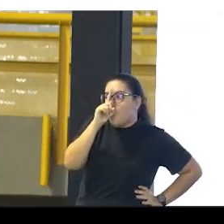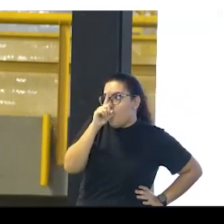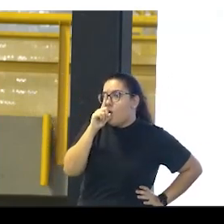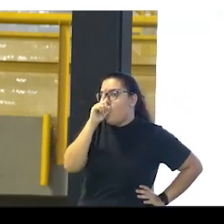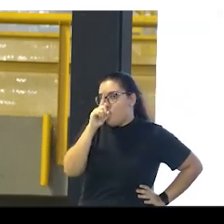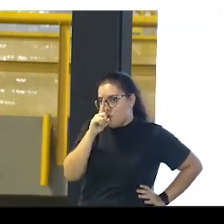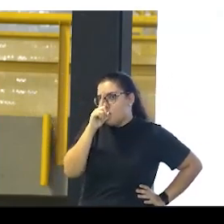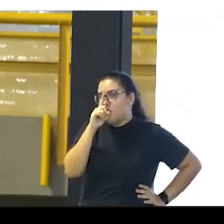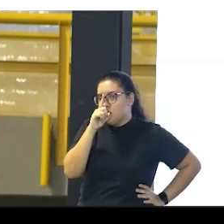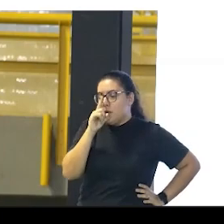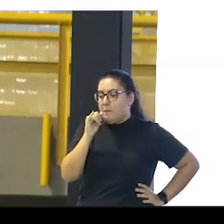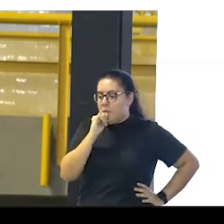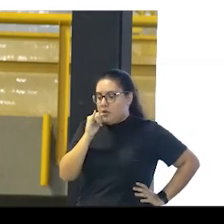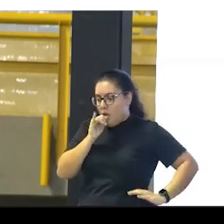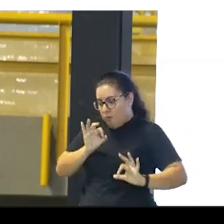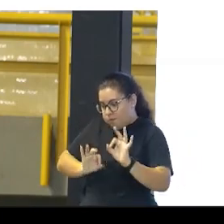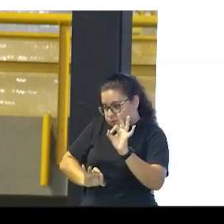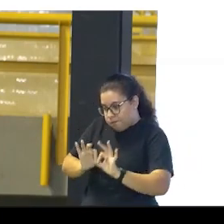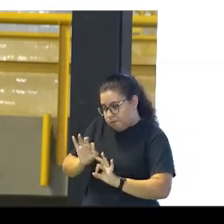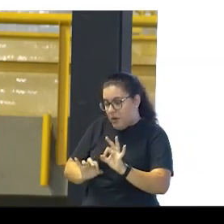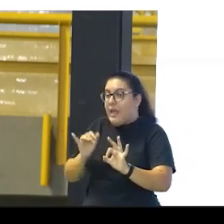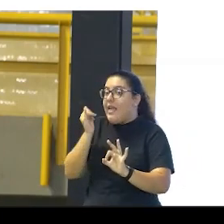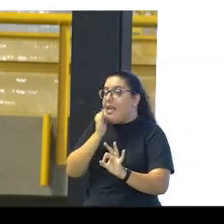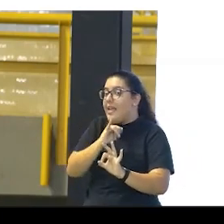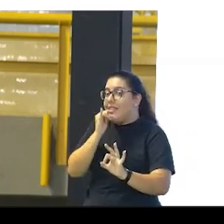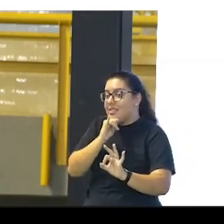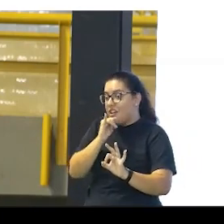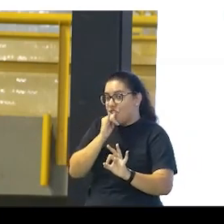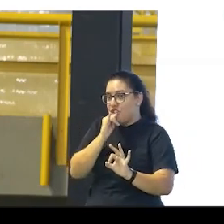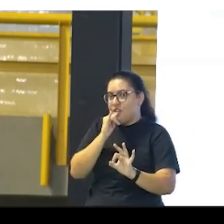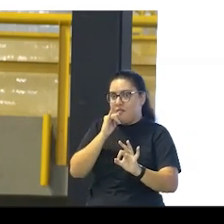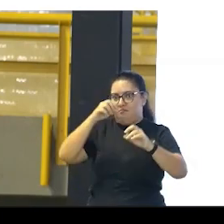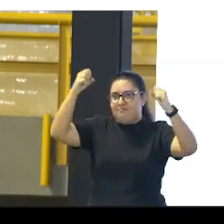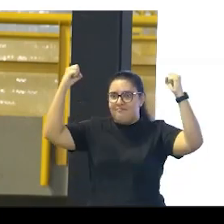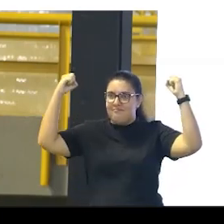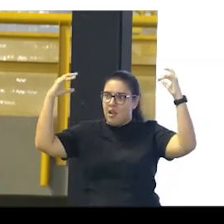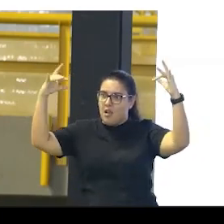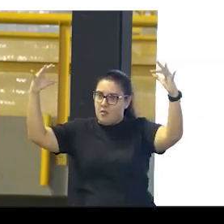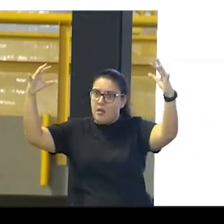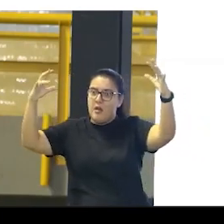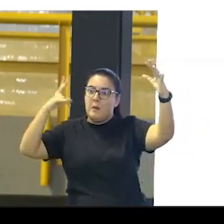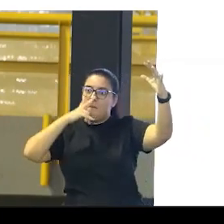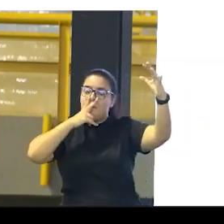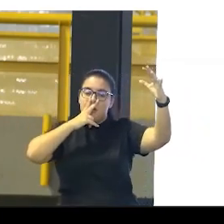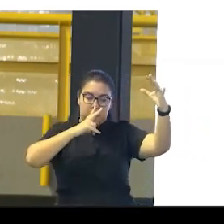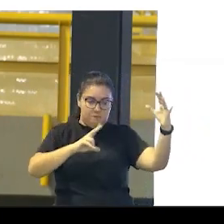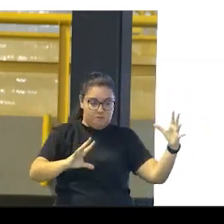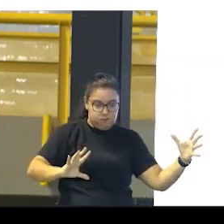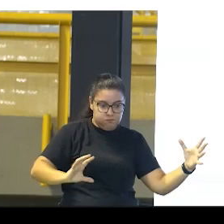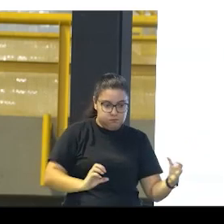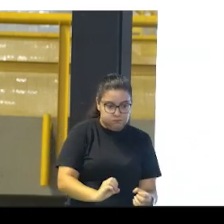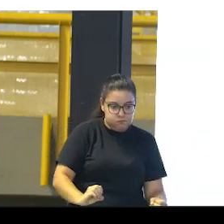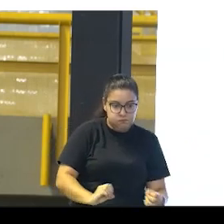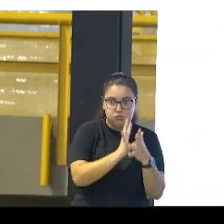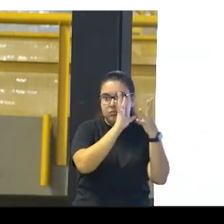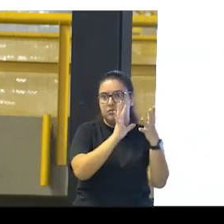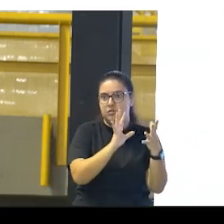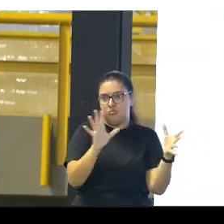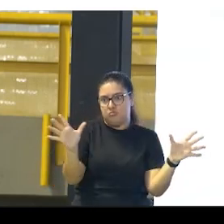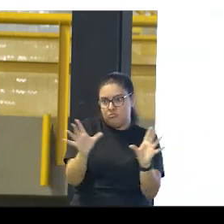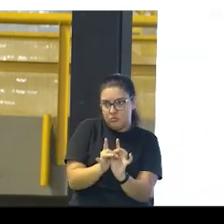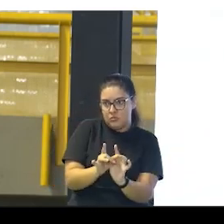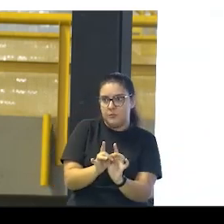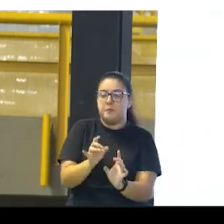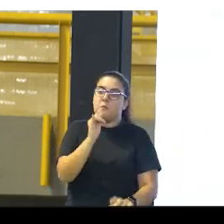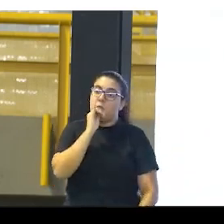é gerar energia elétrica a partir da termonuclear, da energia nuclear. Por